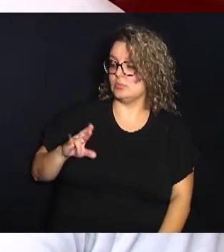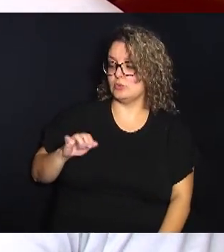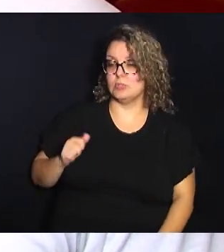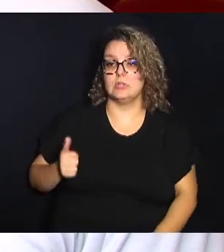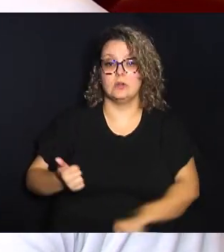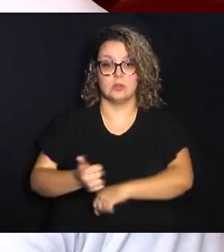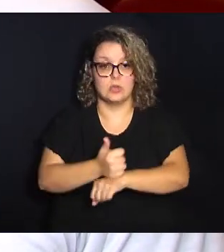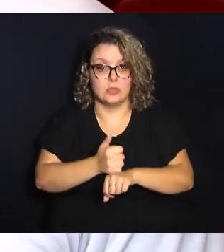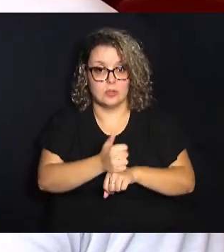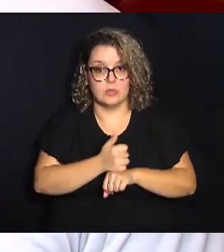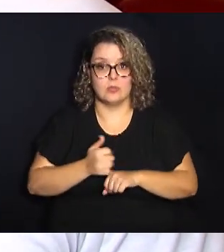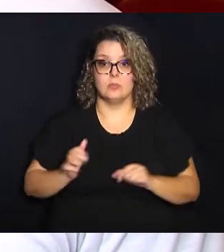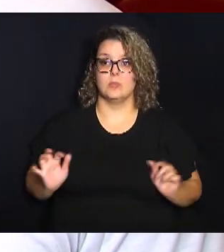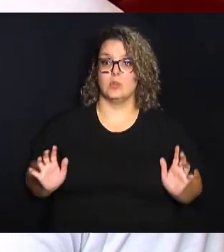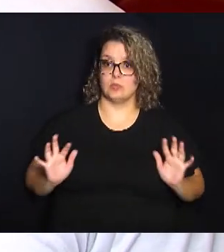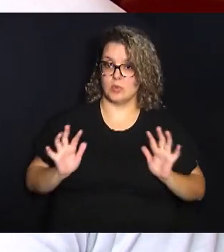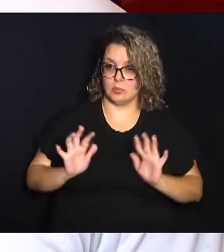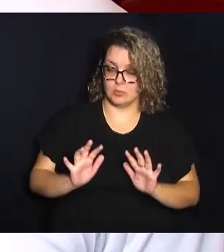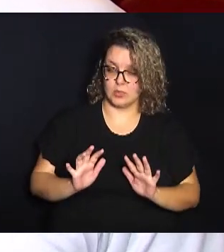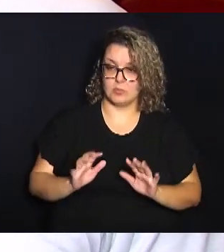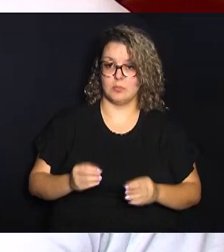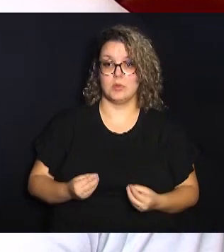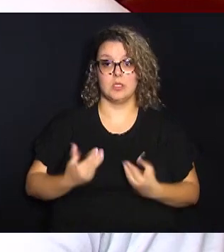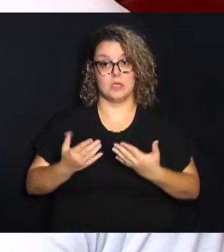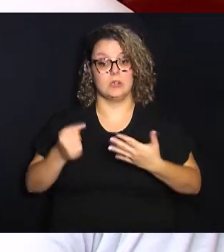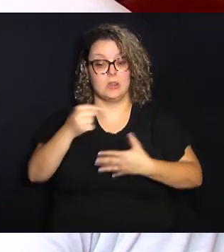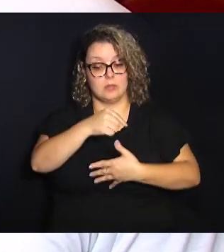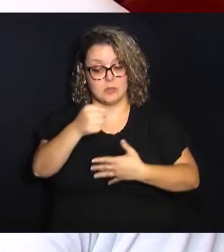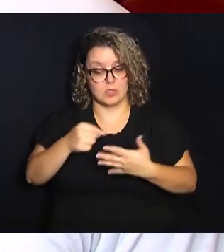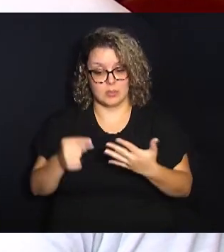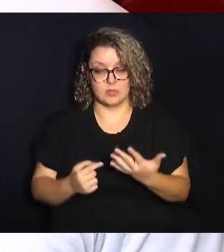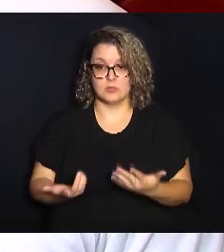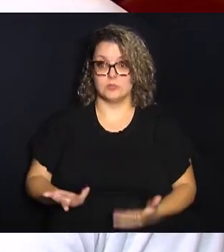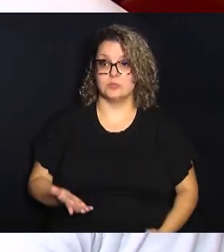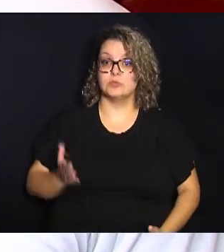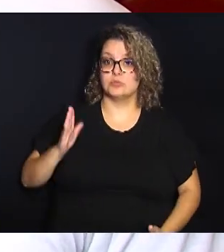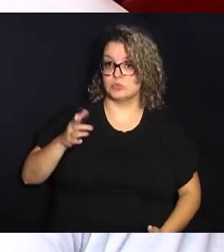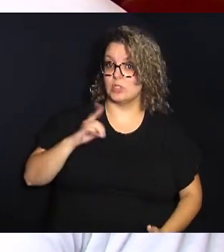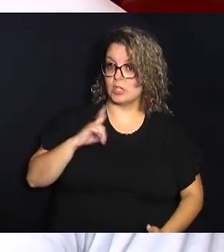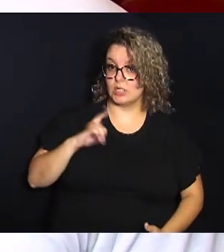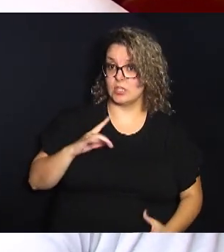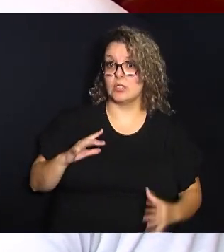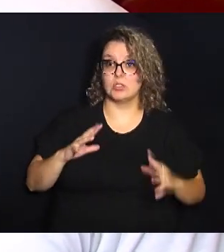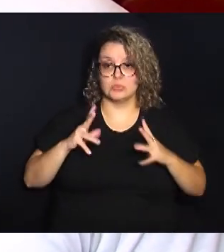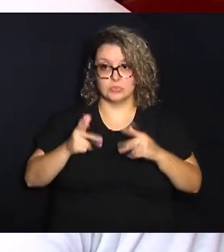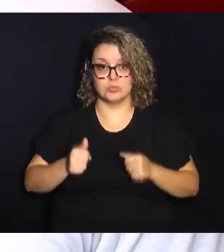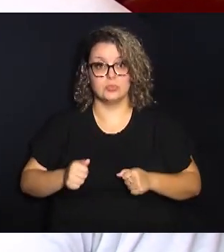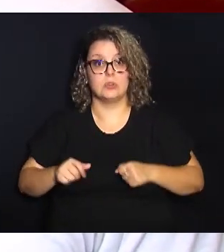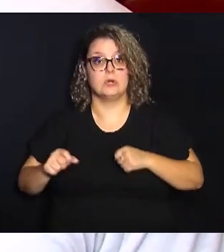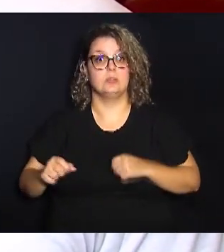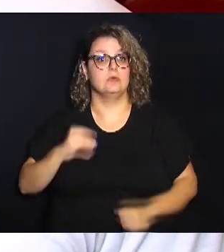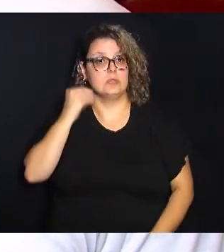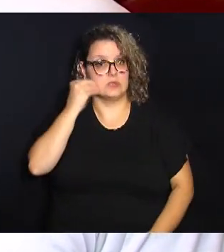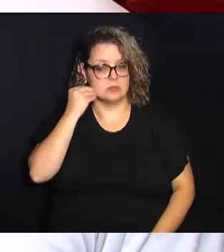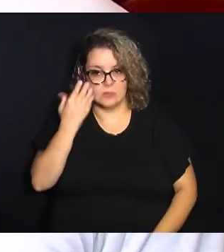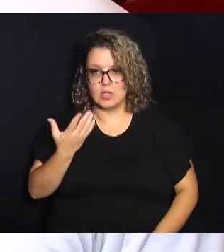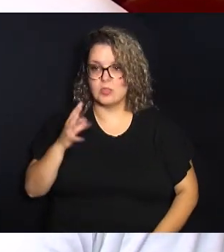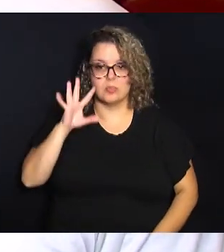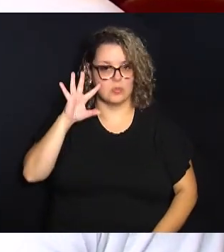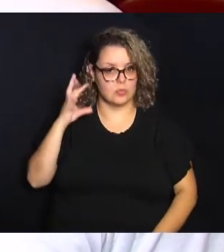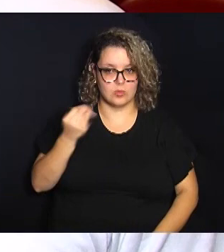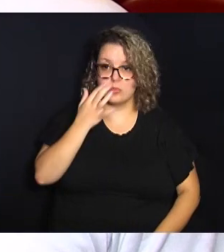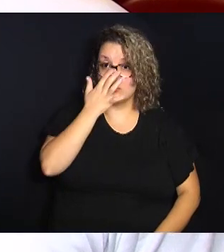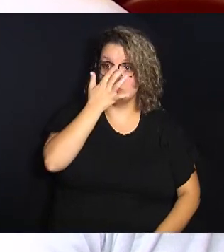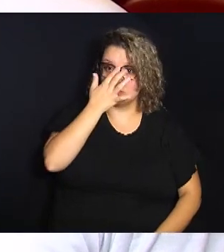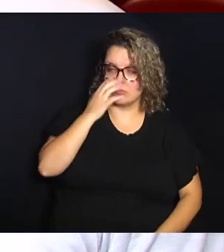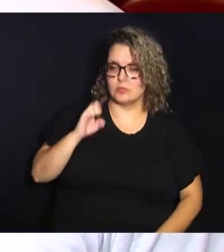curadoria dos profissionais que serão trazidos assim, para trazer esses elementos, embora eles já tenham toda essa formação,